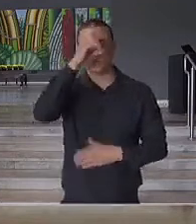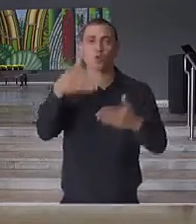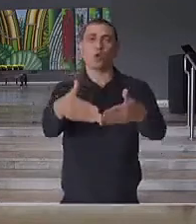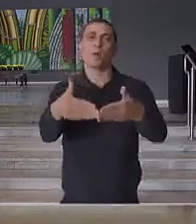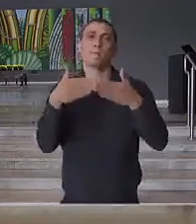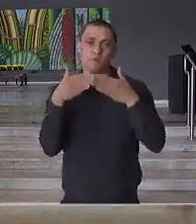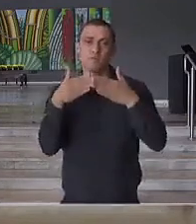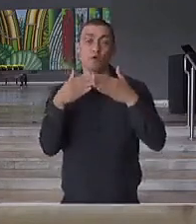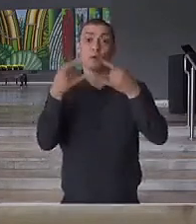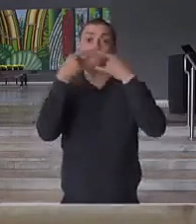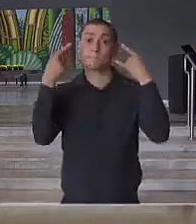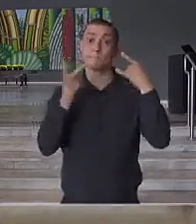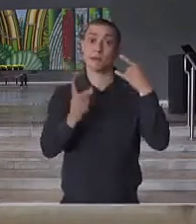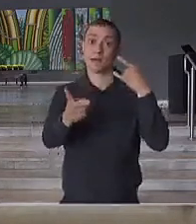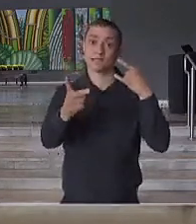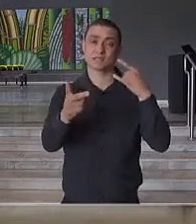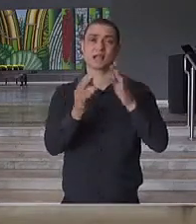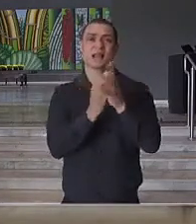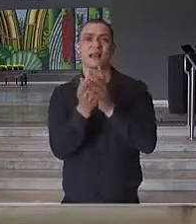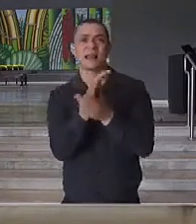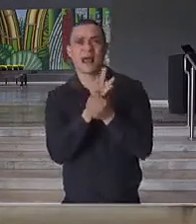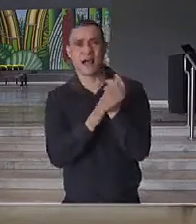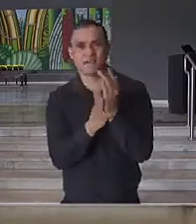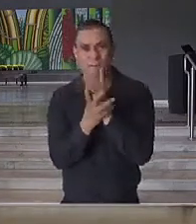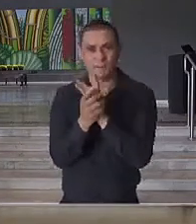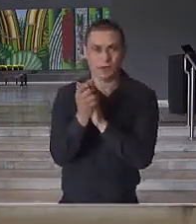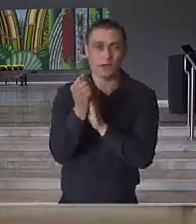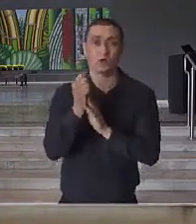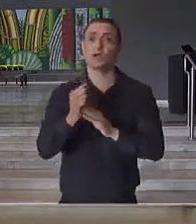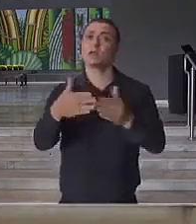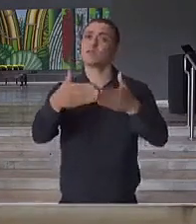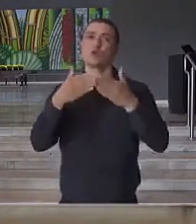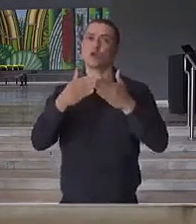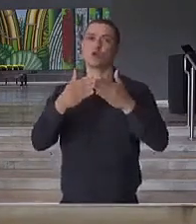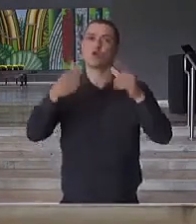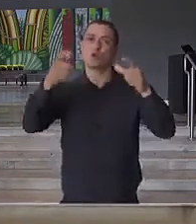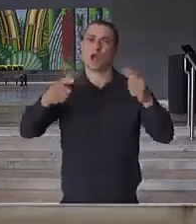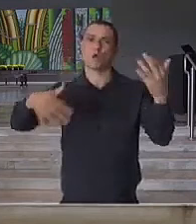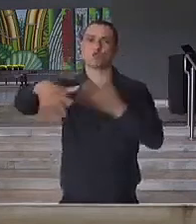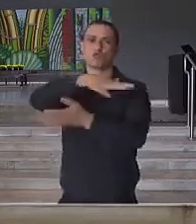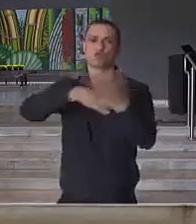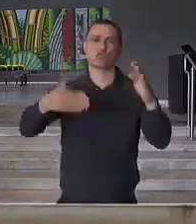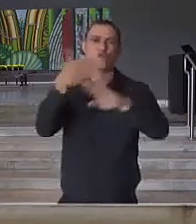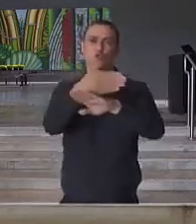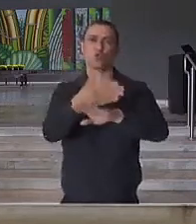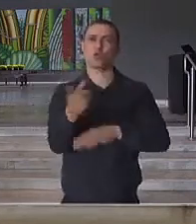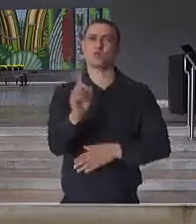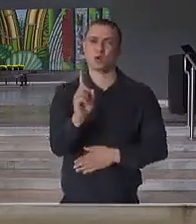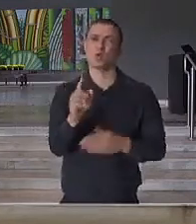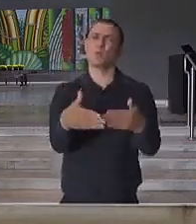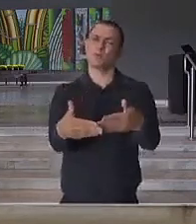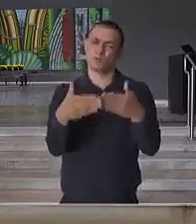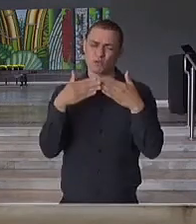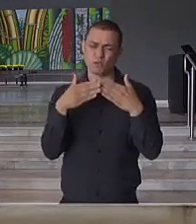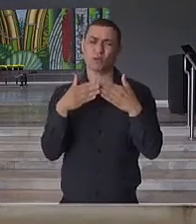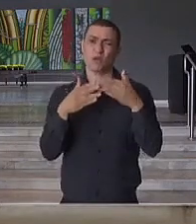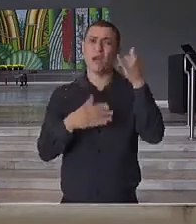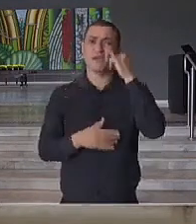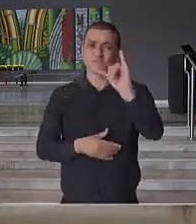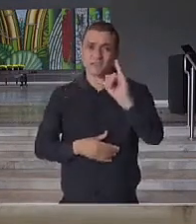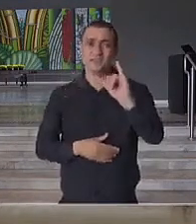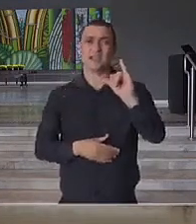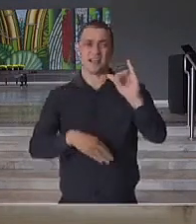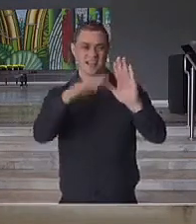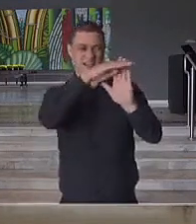favor, usem máscara, lavem as suas mãos, não participem de aglomerações, de forma alguma,